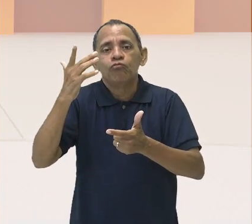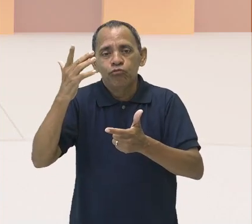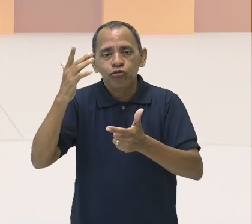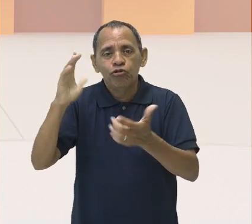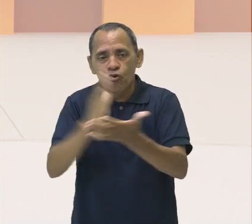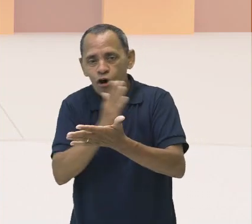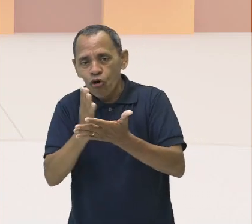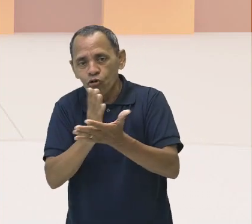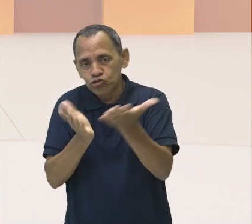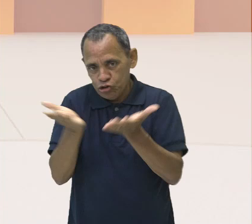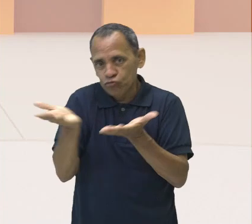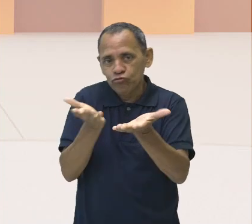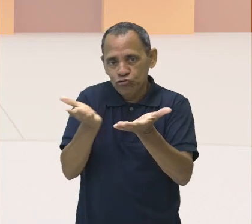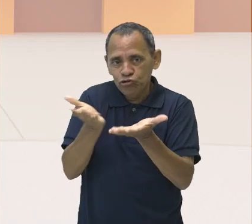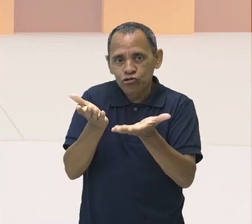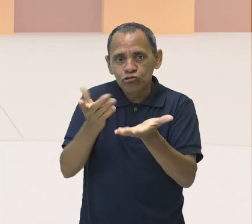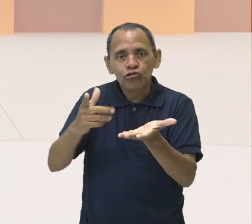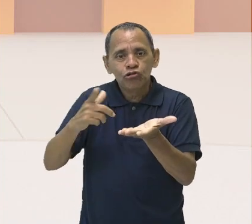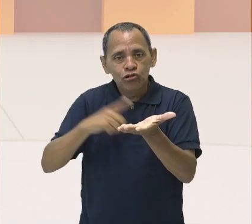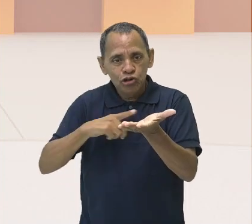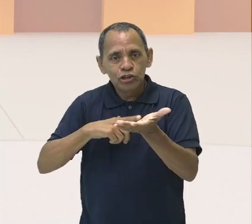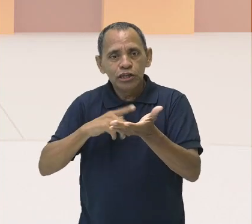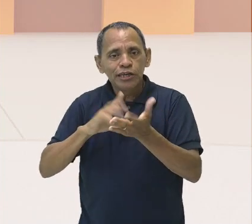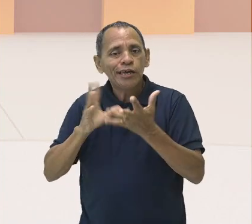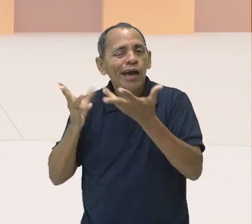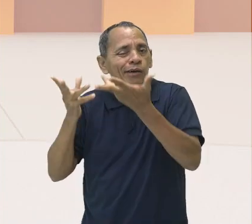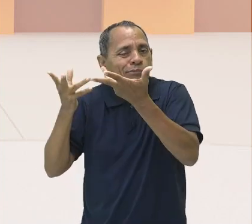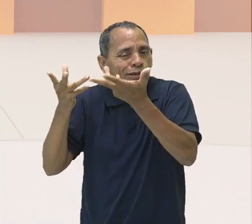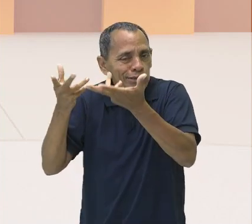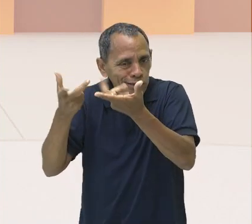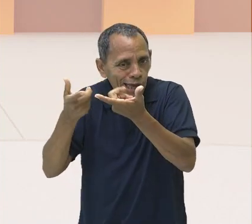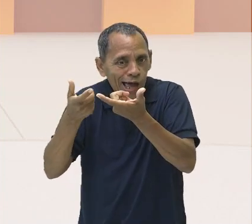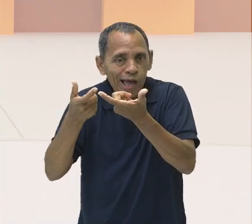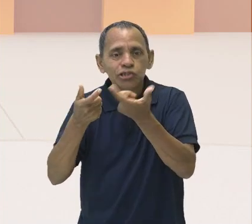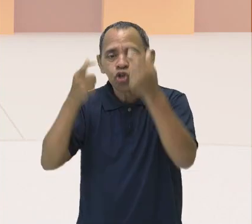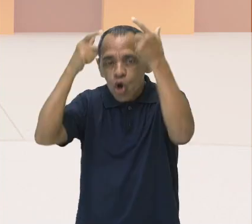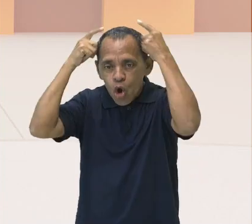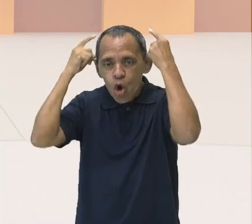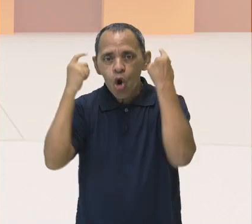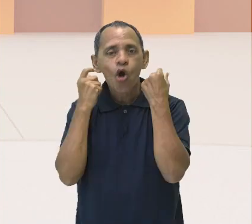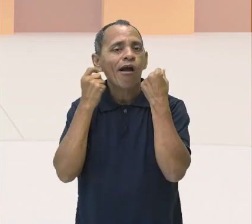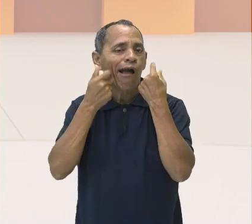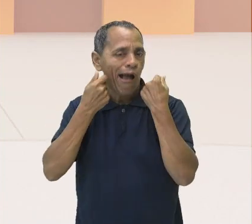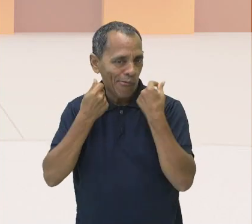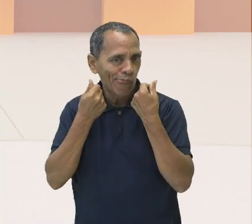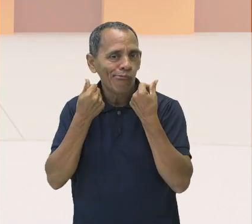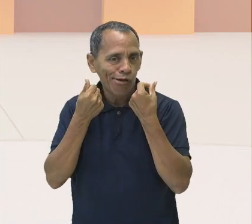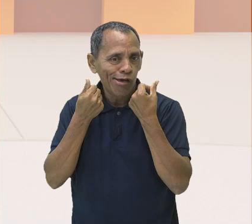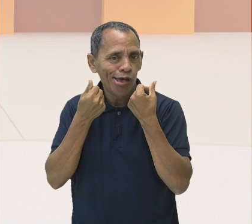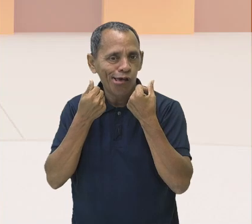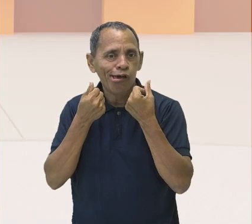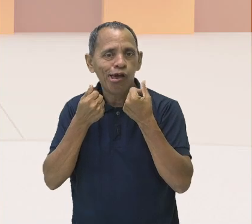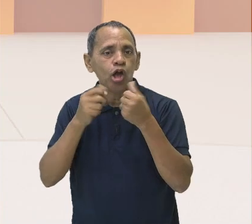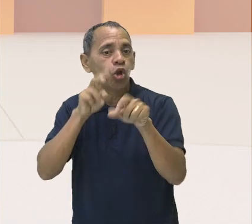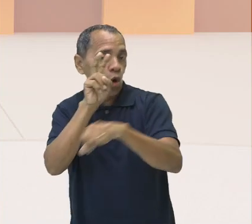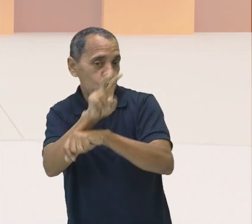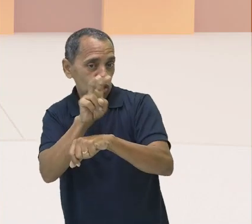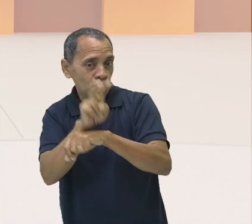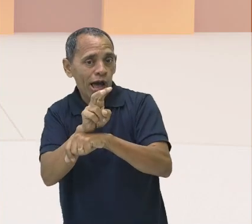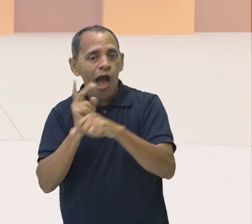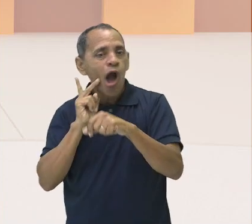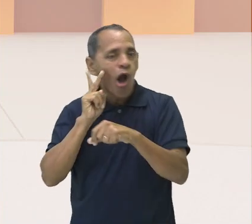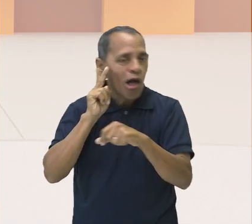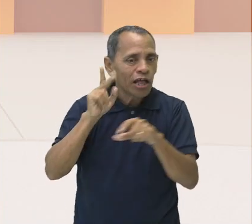talentosa no trato ali com os cabelos, né? No trato com a beleza, e a partir desse talento que ela tem, dessa prática, desse conjunto